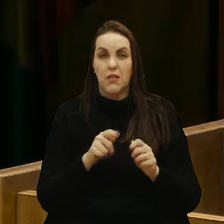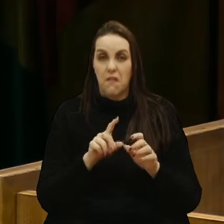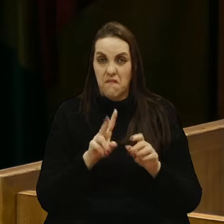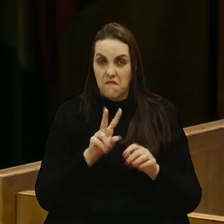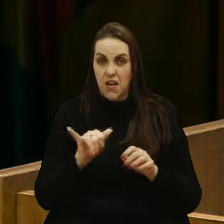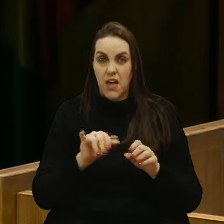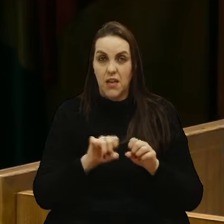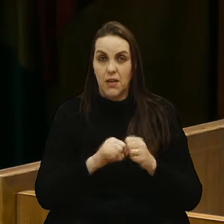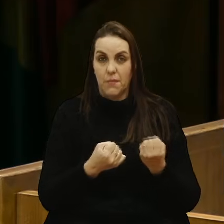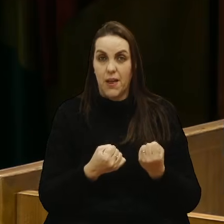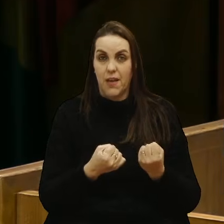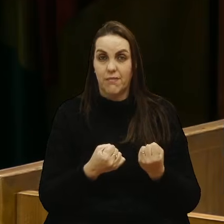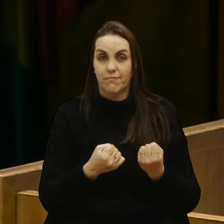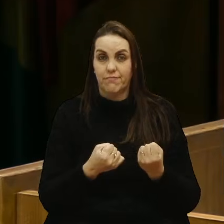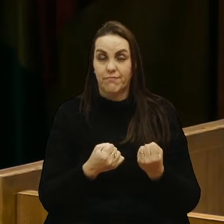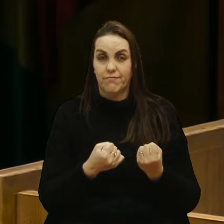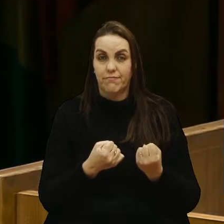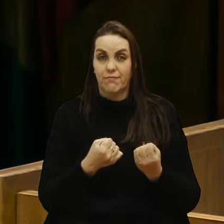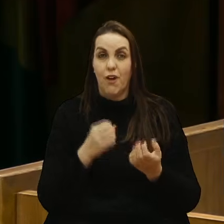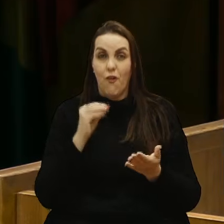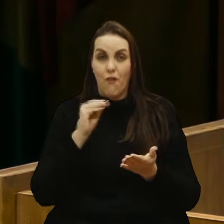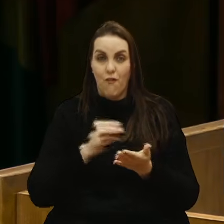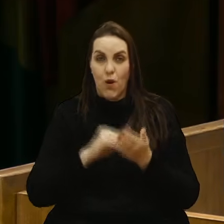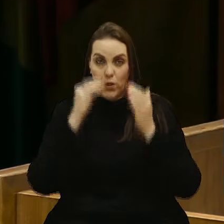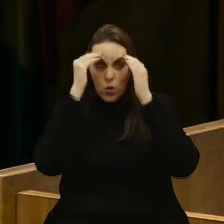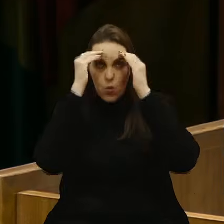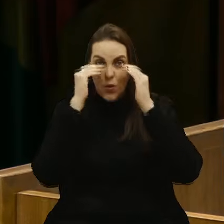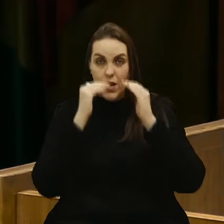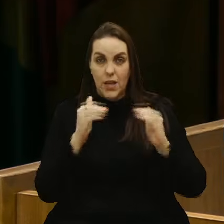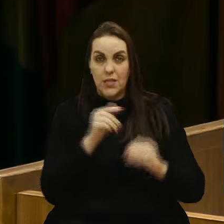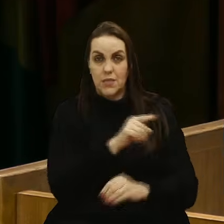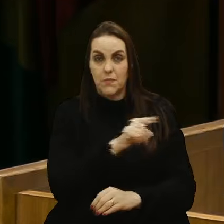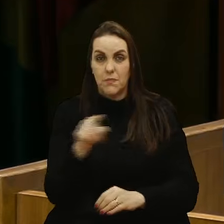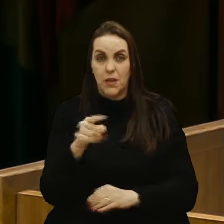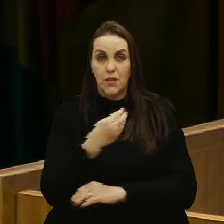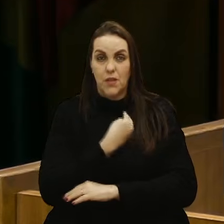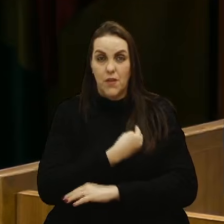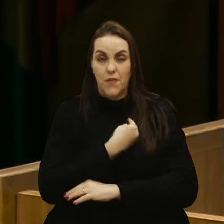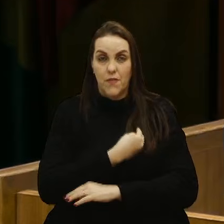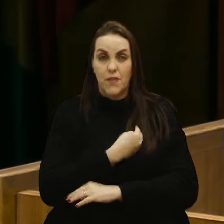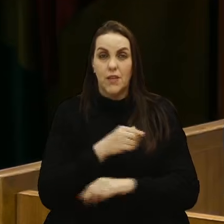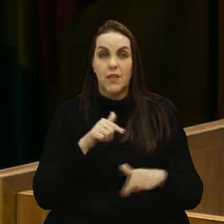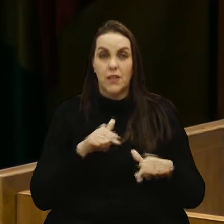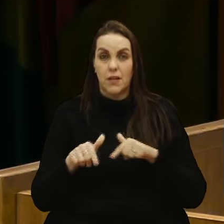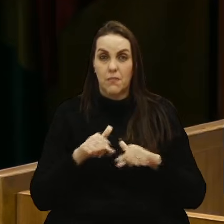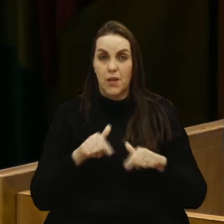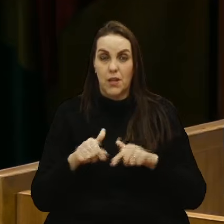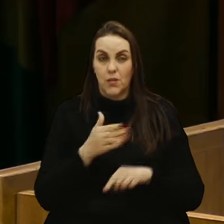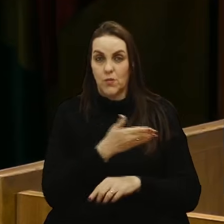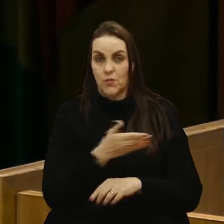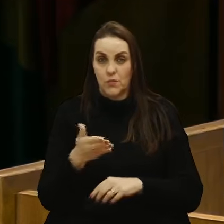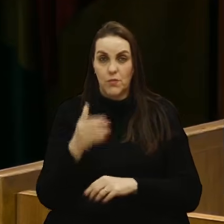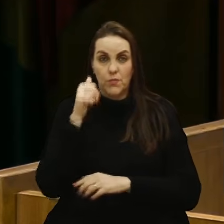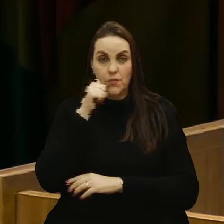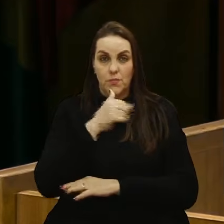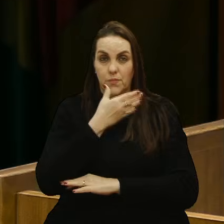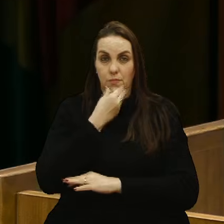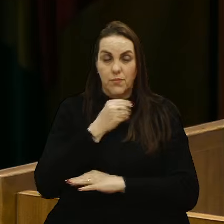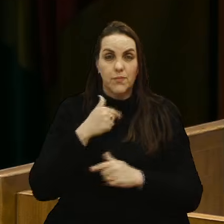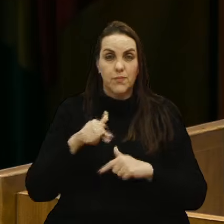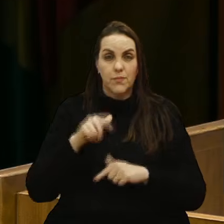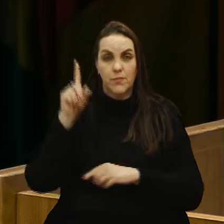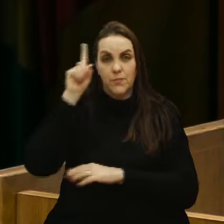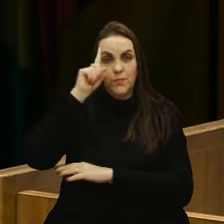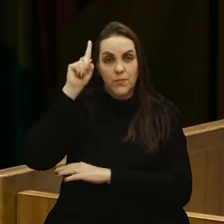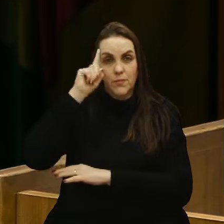manter, desrespeita a vida desses trabalhadores e dessas trabalhadoras que trabalham